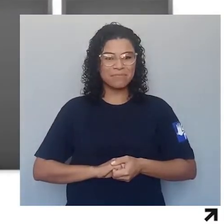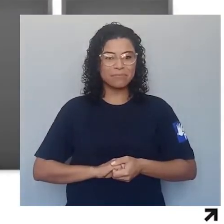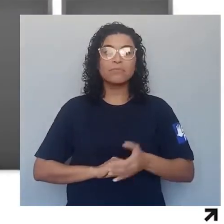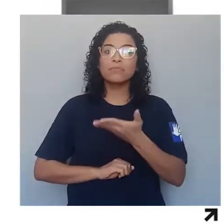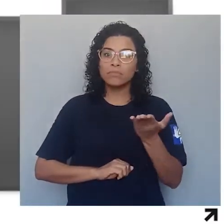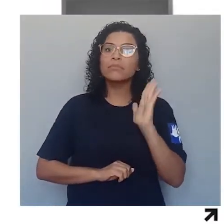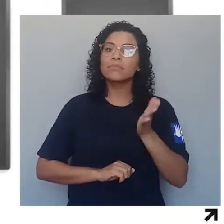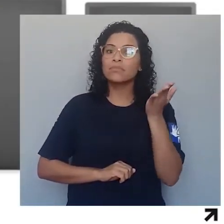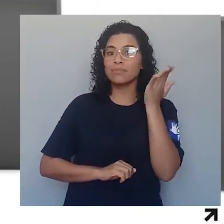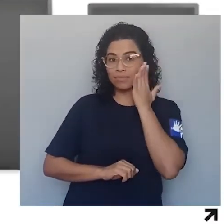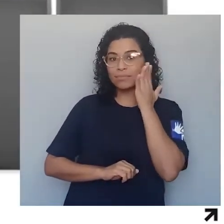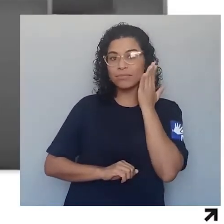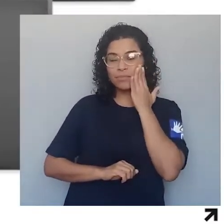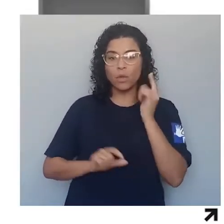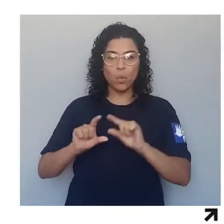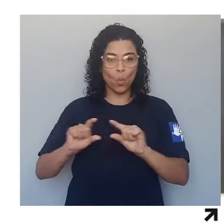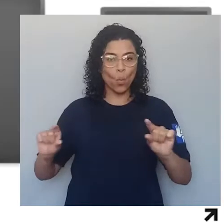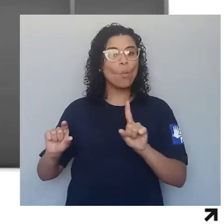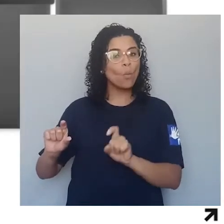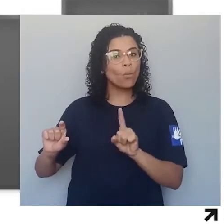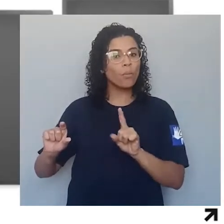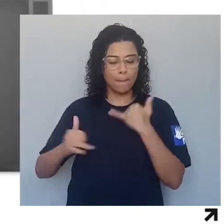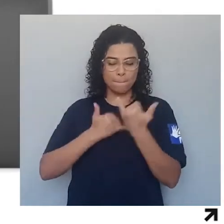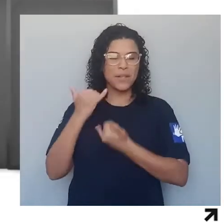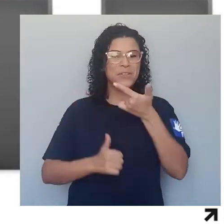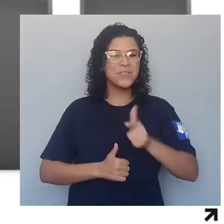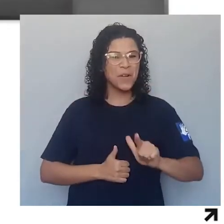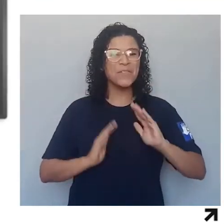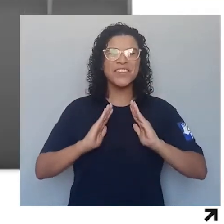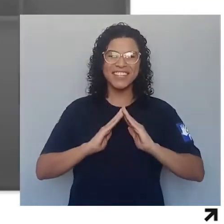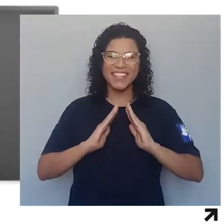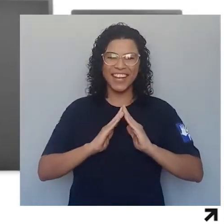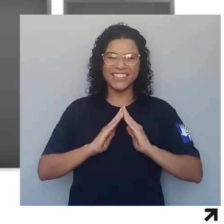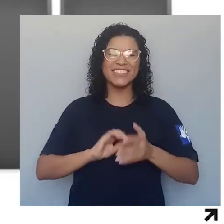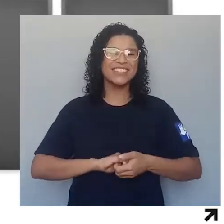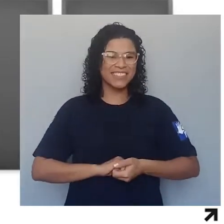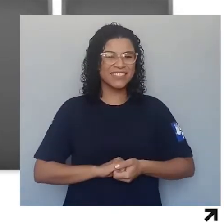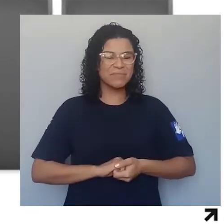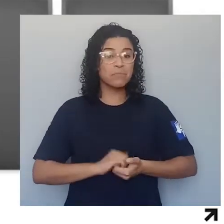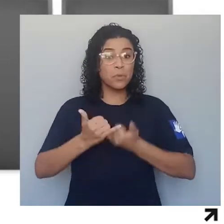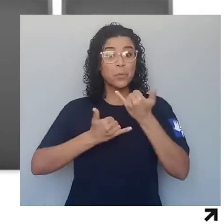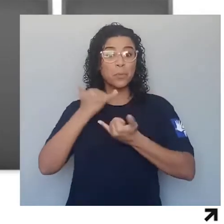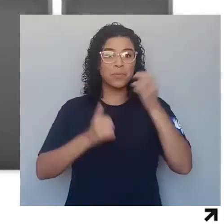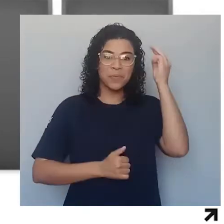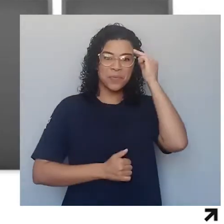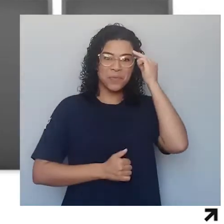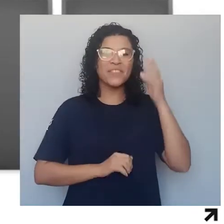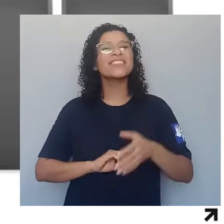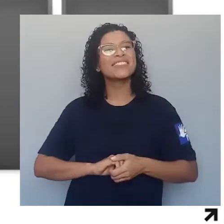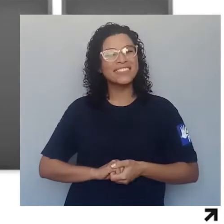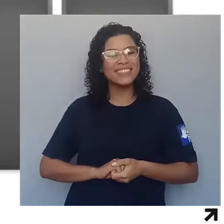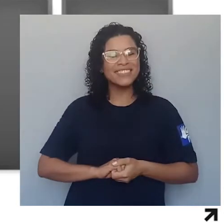Como vocês sabem, vou deixar o link para vocês brincarem novamente com este jogo da memória incrível do monstrinho